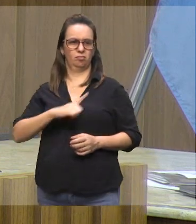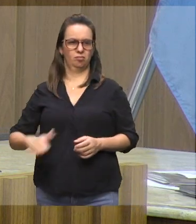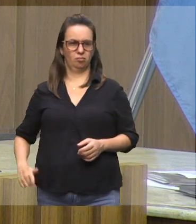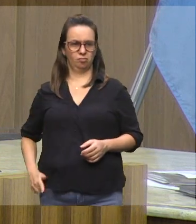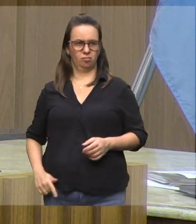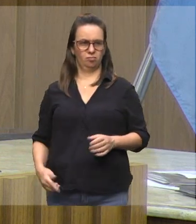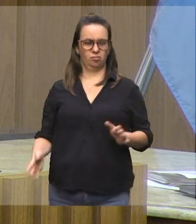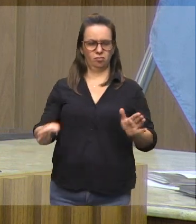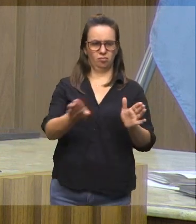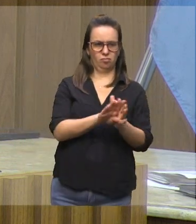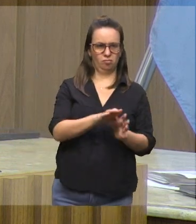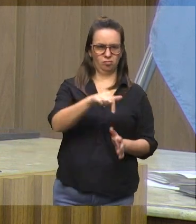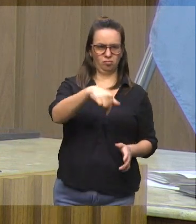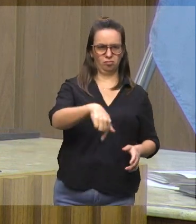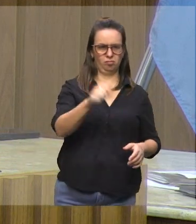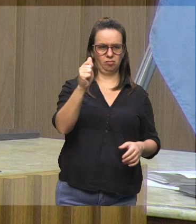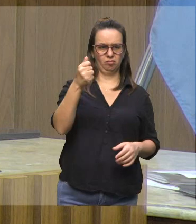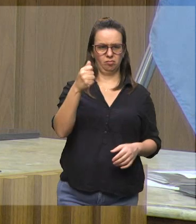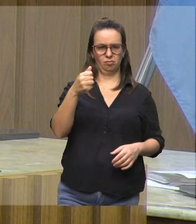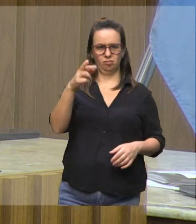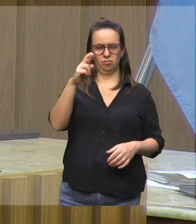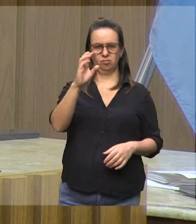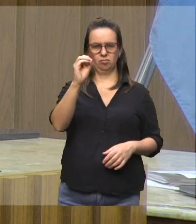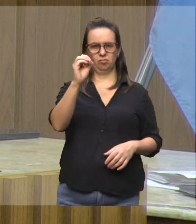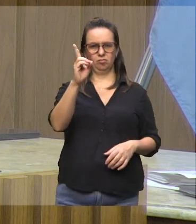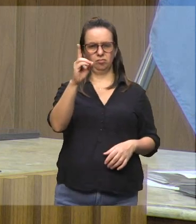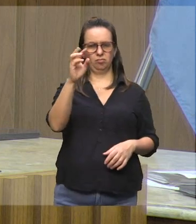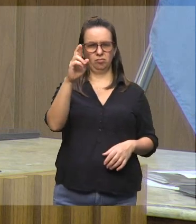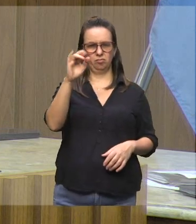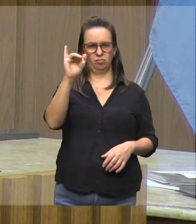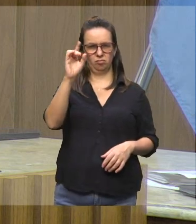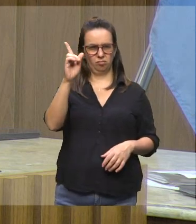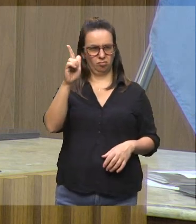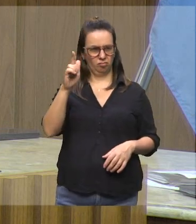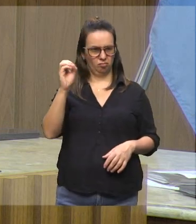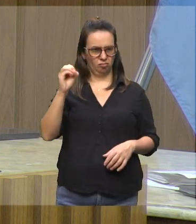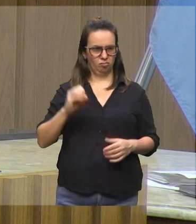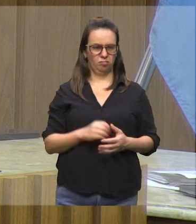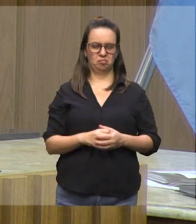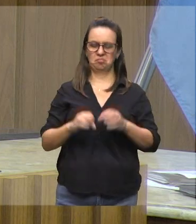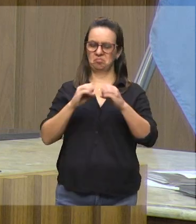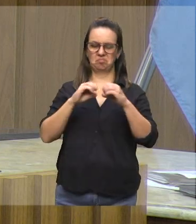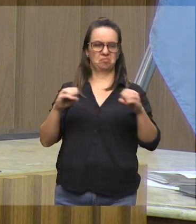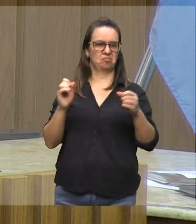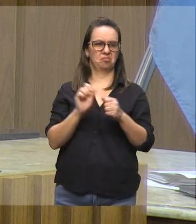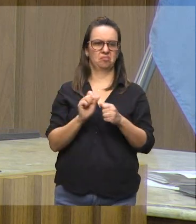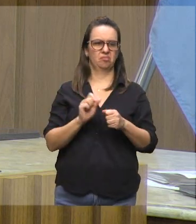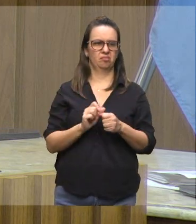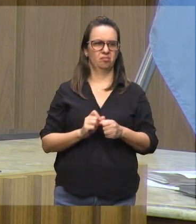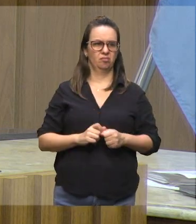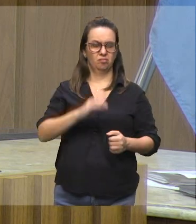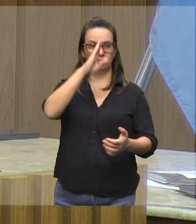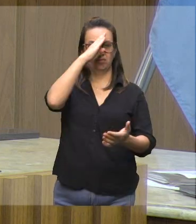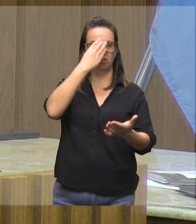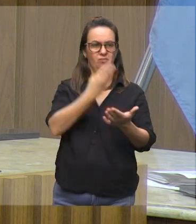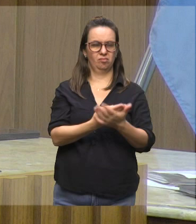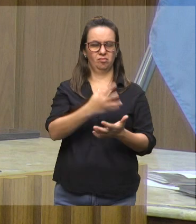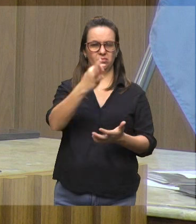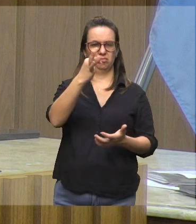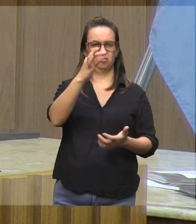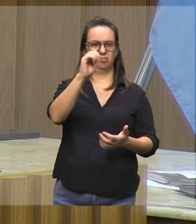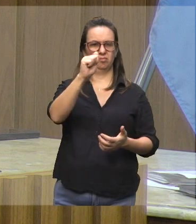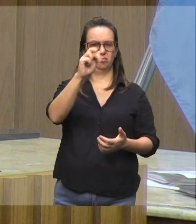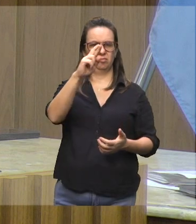e nada foi feito. Vamos acreditar e dar um tempo, e eu espero que aconteça, que o Tarcísio possa, o quanto antes, fazer